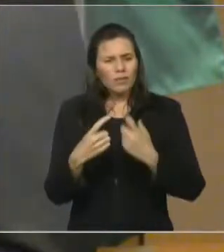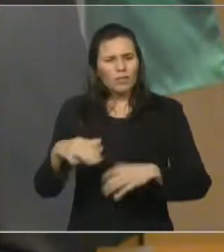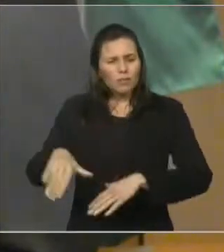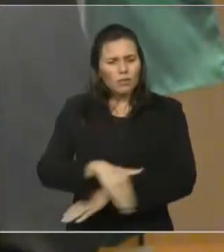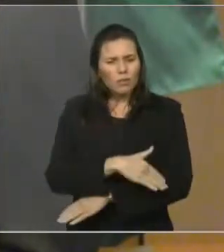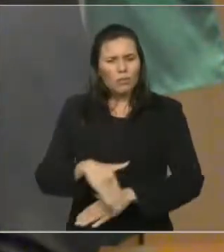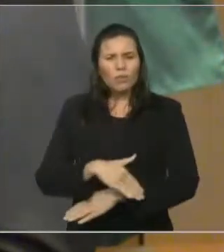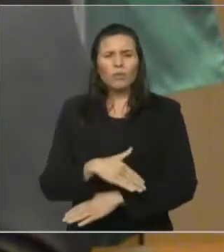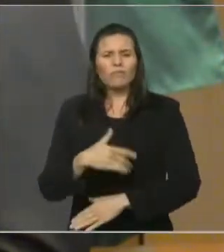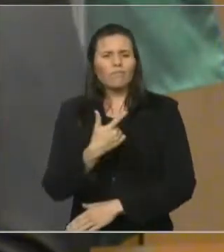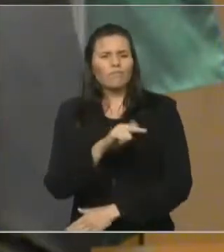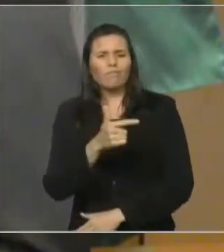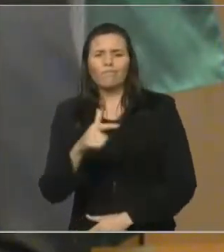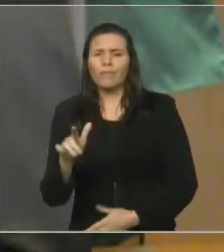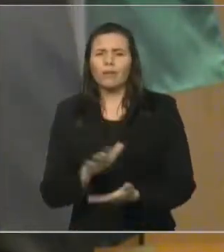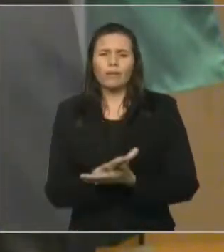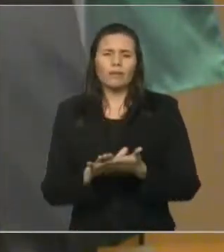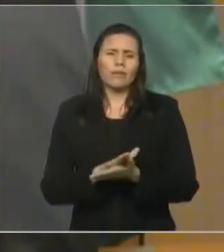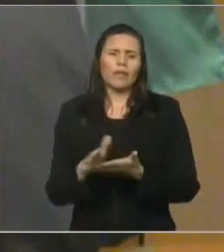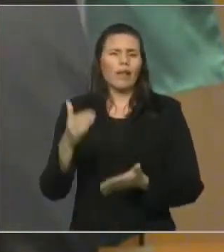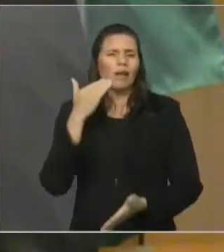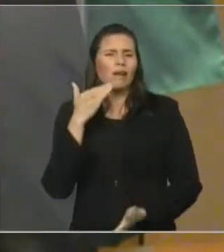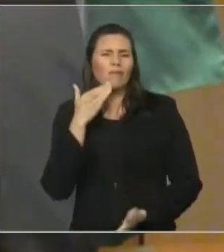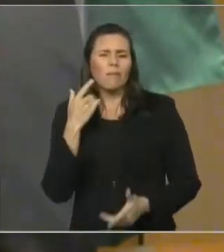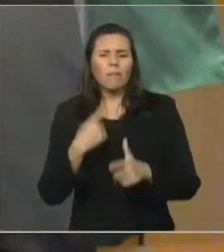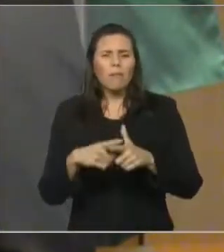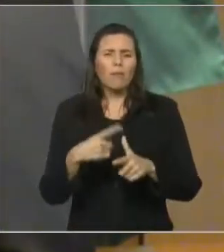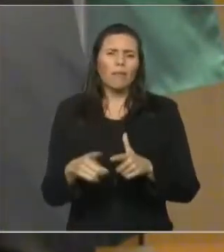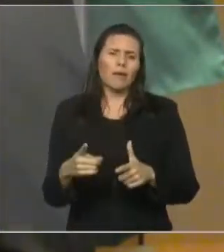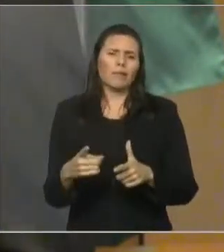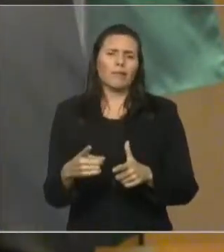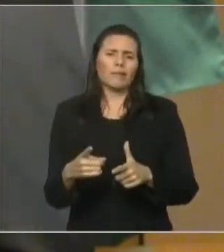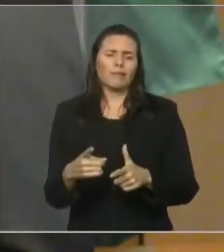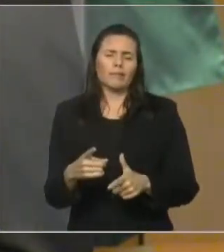política pública, principalmente voltada para a infraestrutura. E